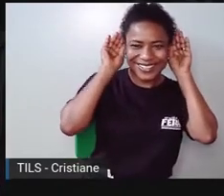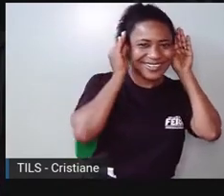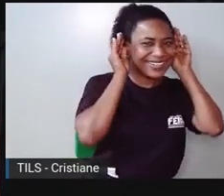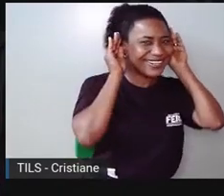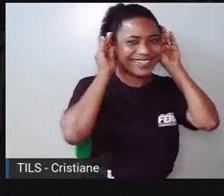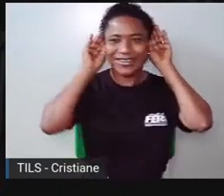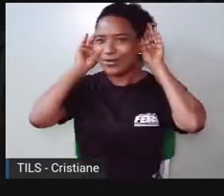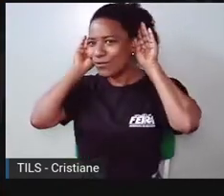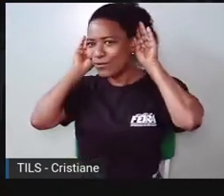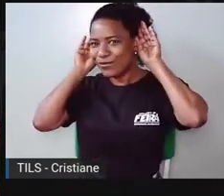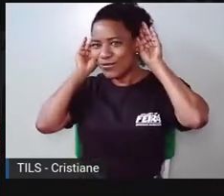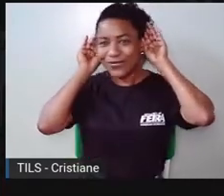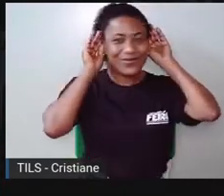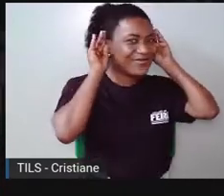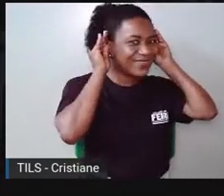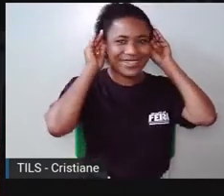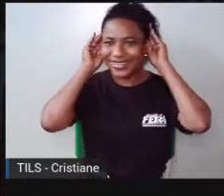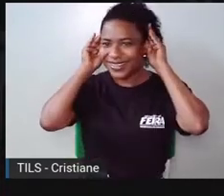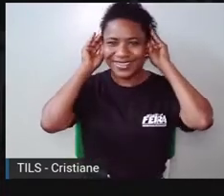Trelelelelelé.